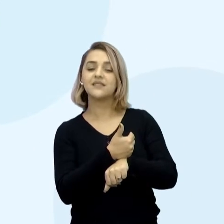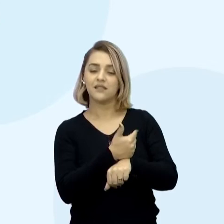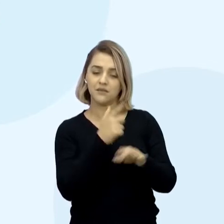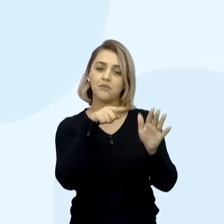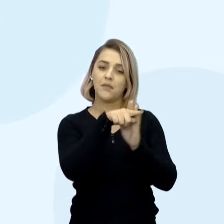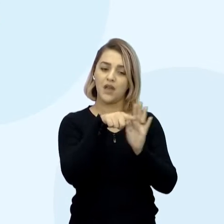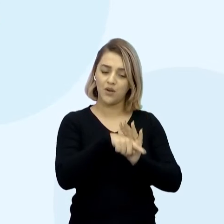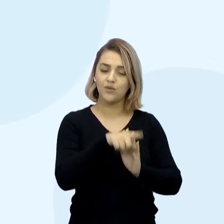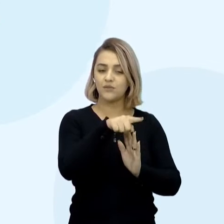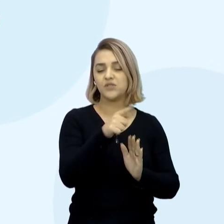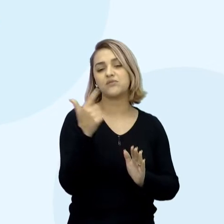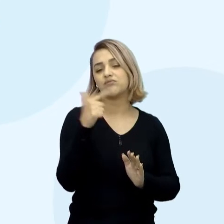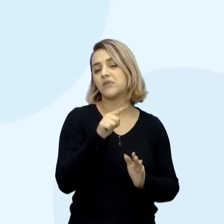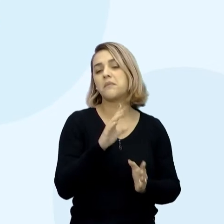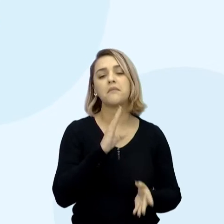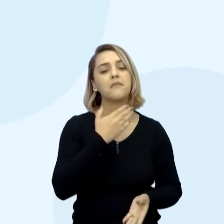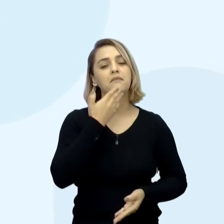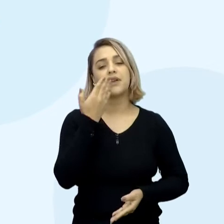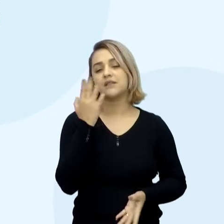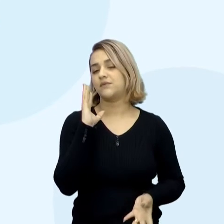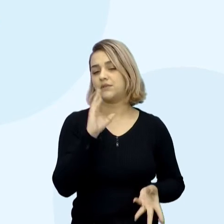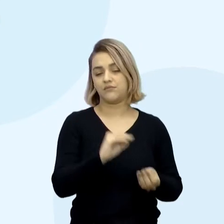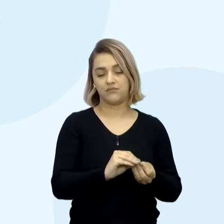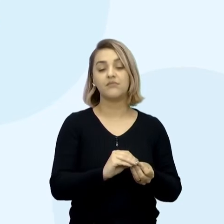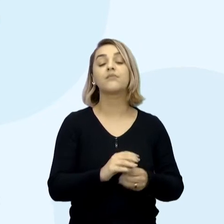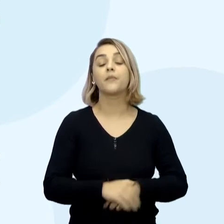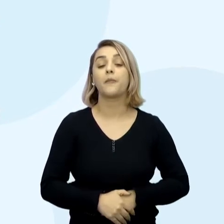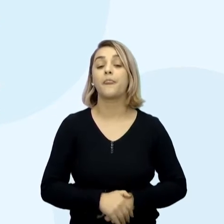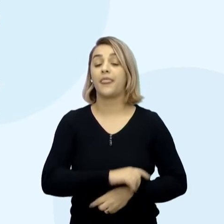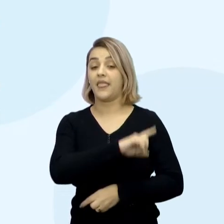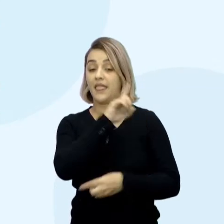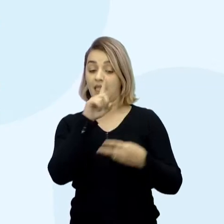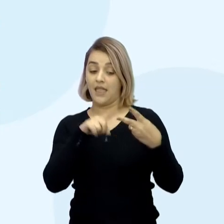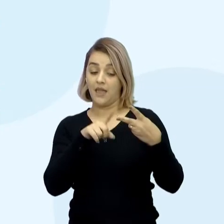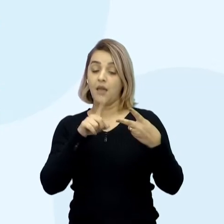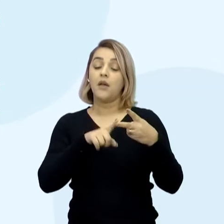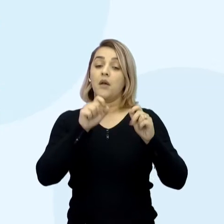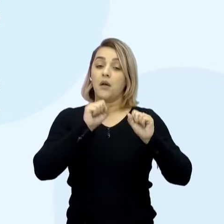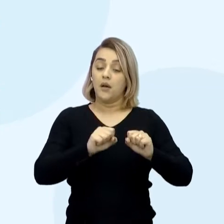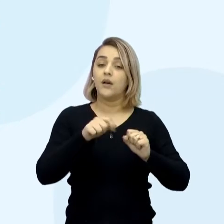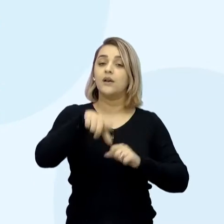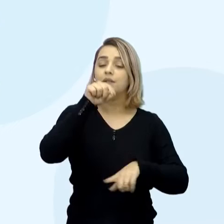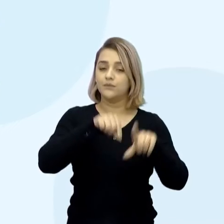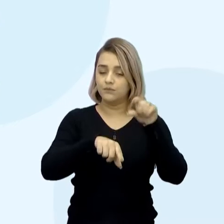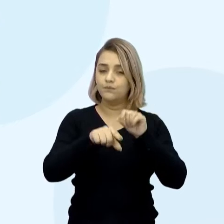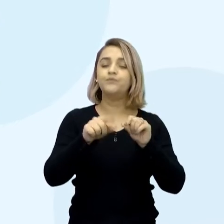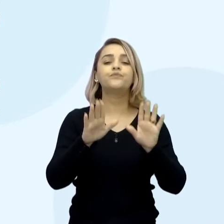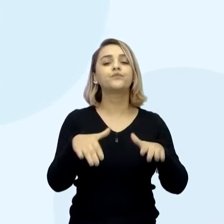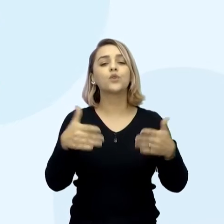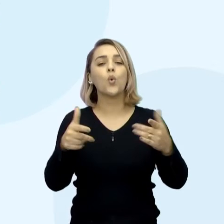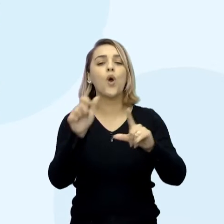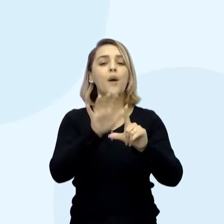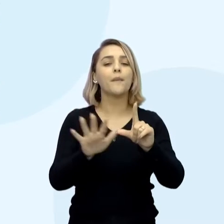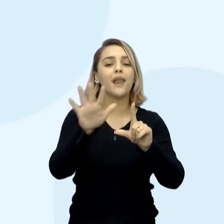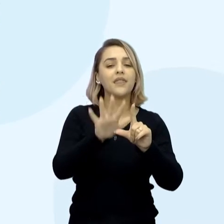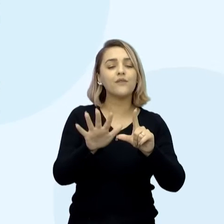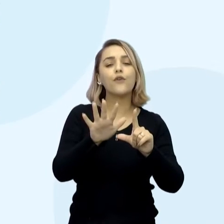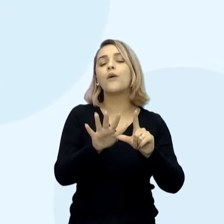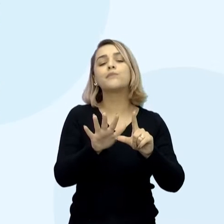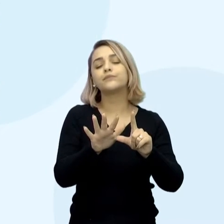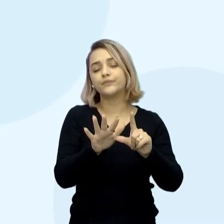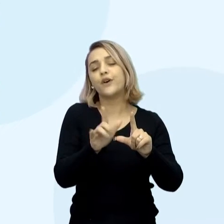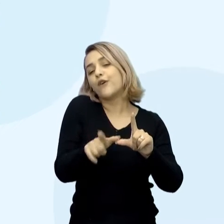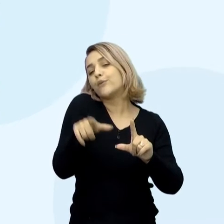processo. Depois, você pode escolher o tipo de plataforma onde a entrevista